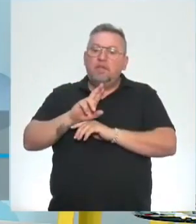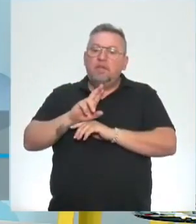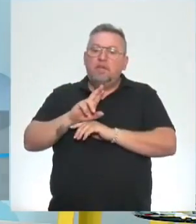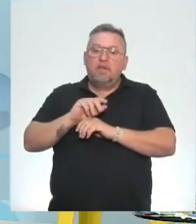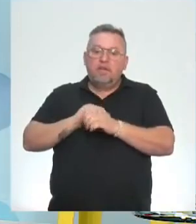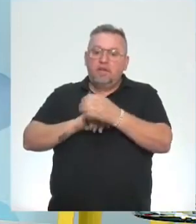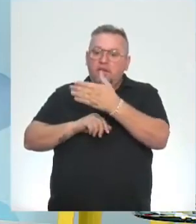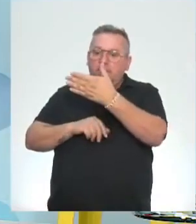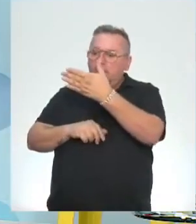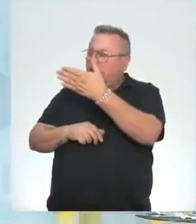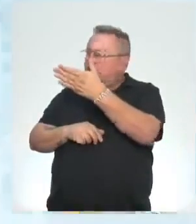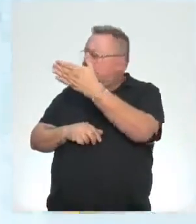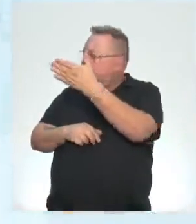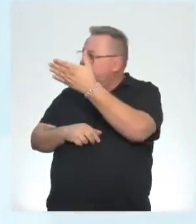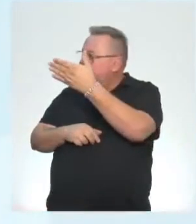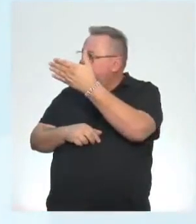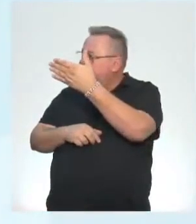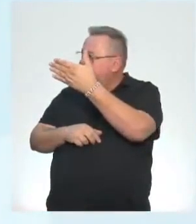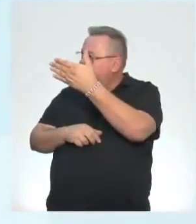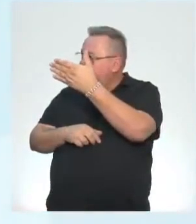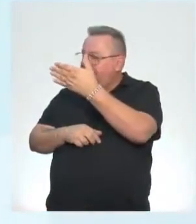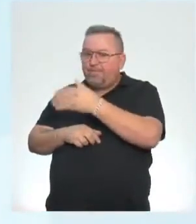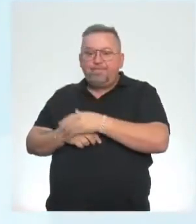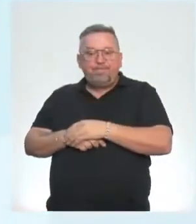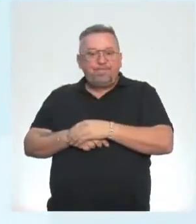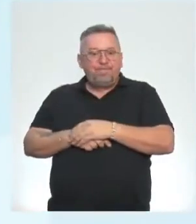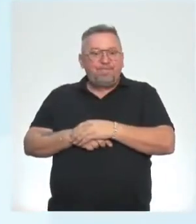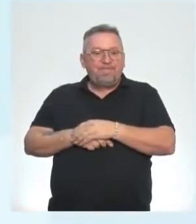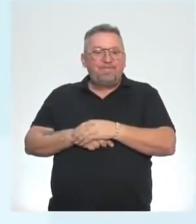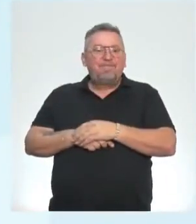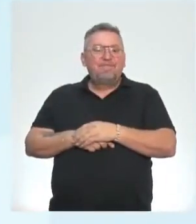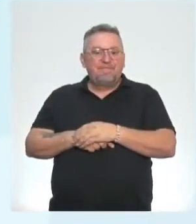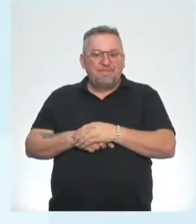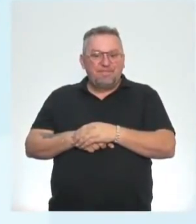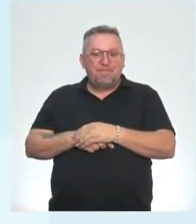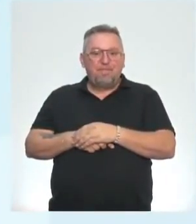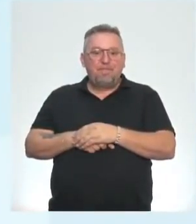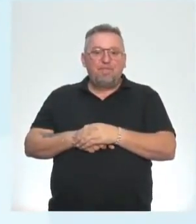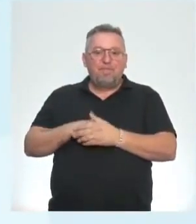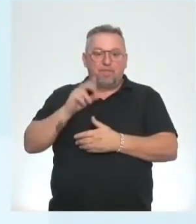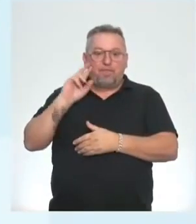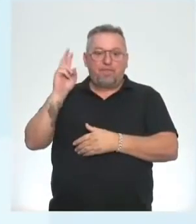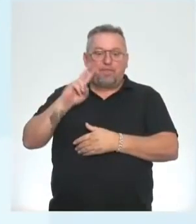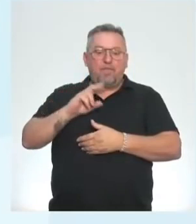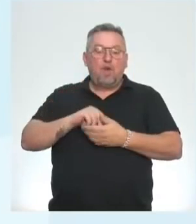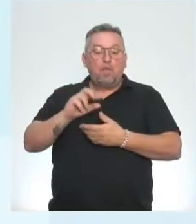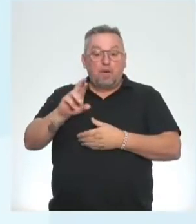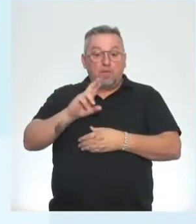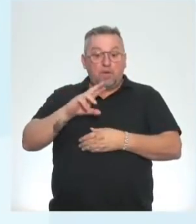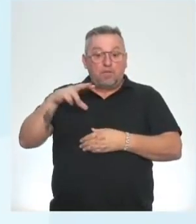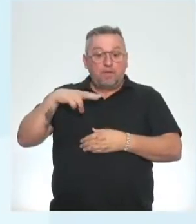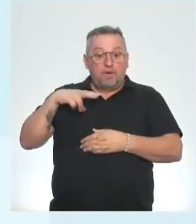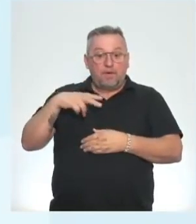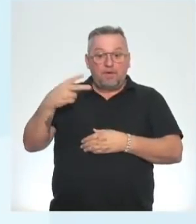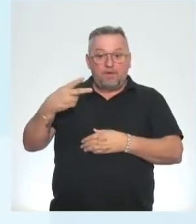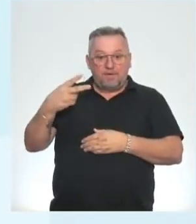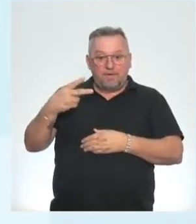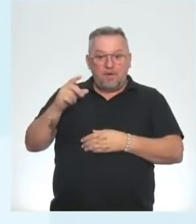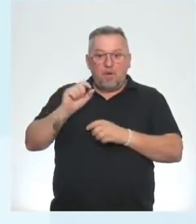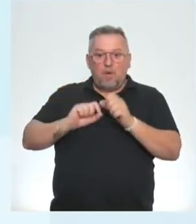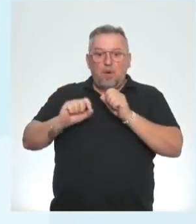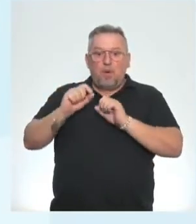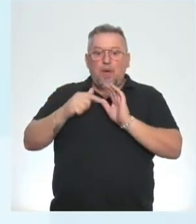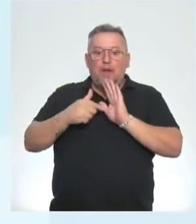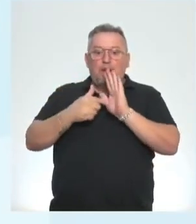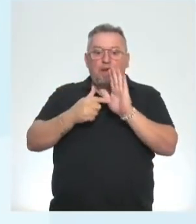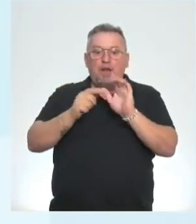tela. Provavelmente, então, como eu falei, você escolheria seu modalizador. Na sequência, eu vejo que o destaque seria para